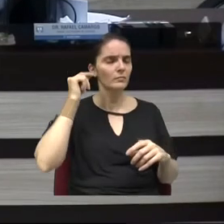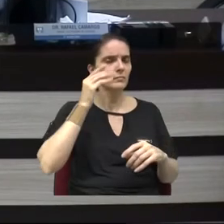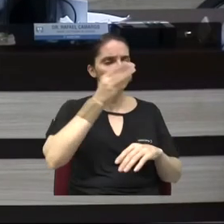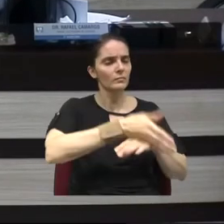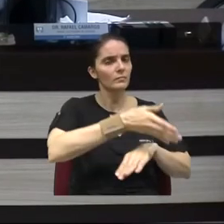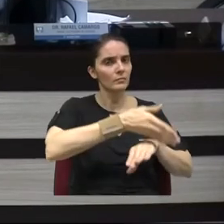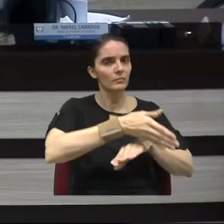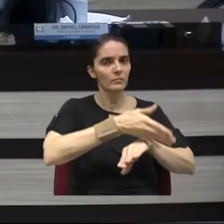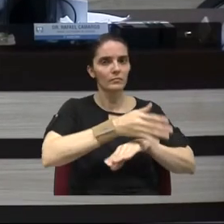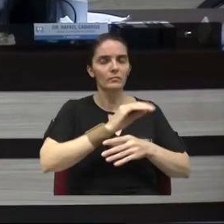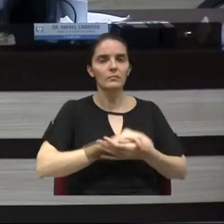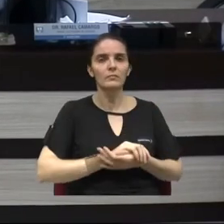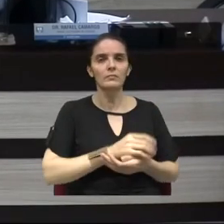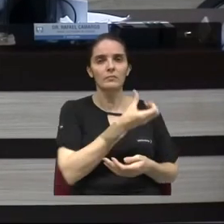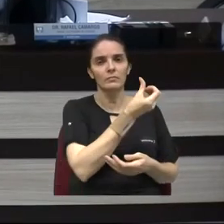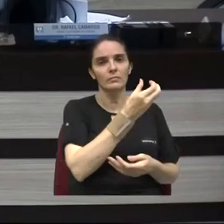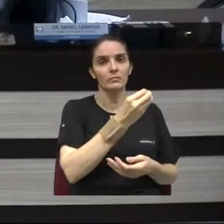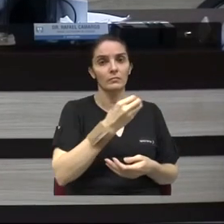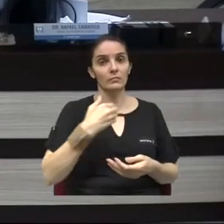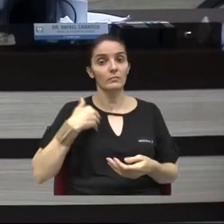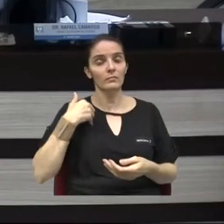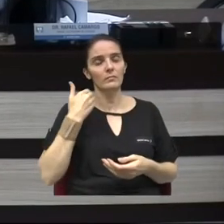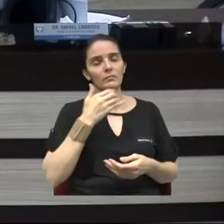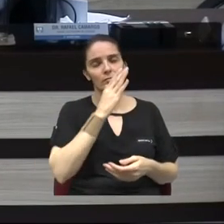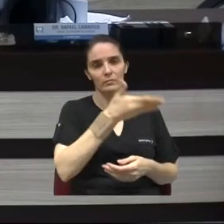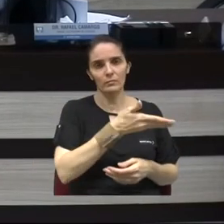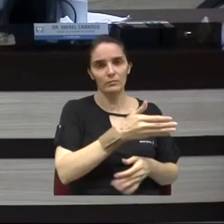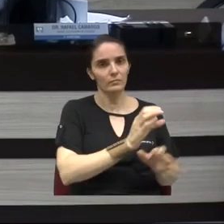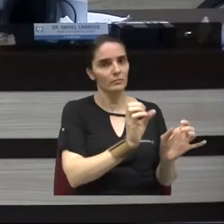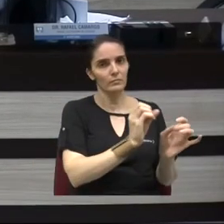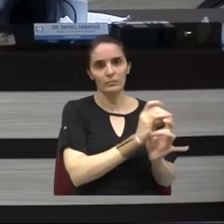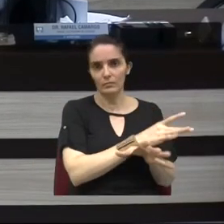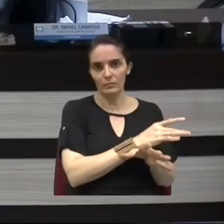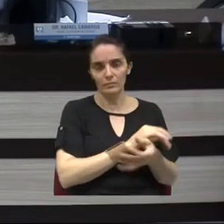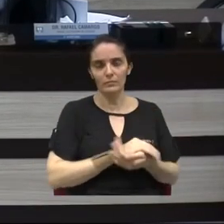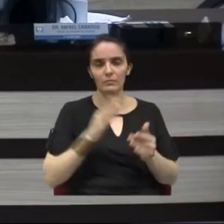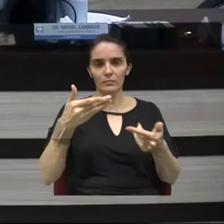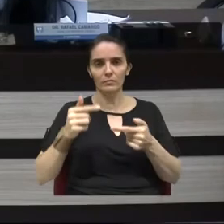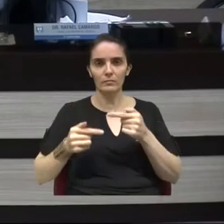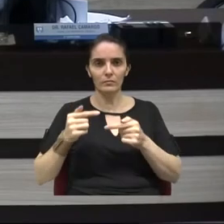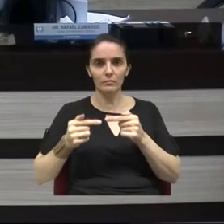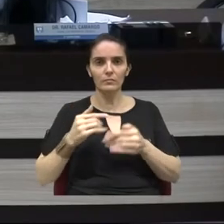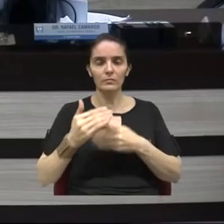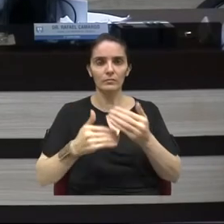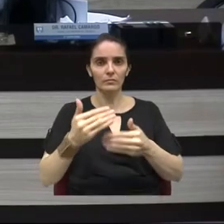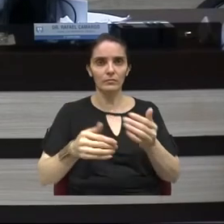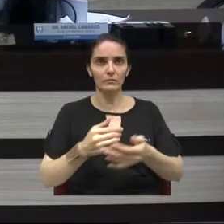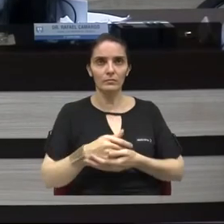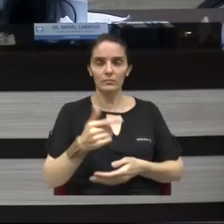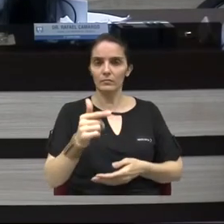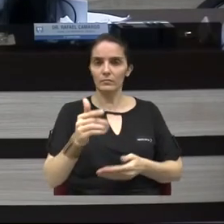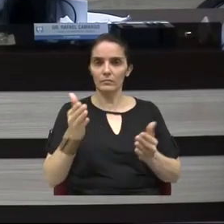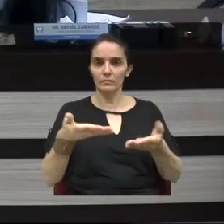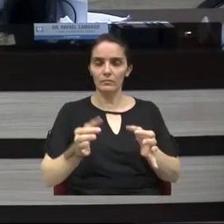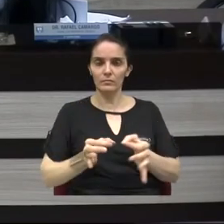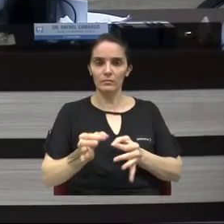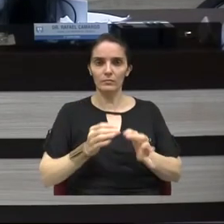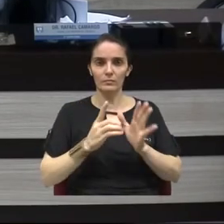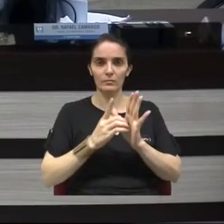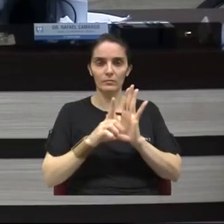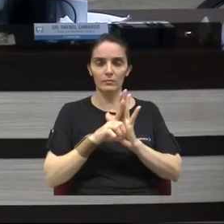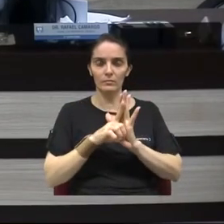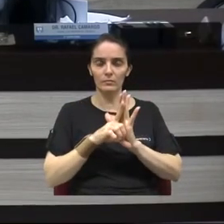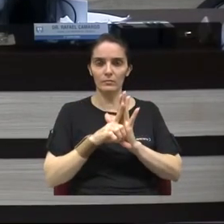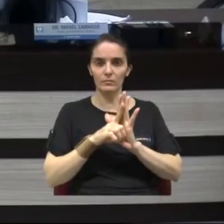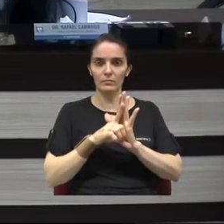deu, a estrada é longa. Continua em discussão. Não havendo projeto de decreto